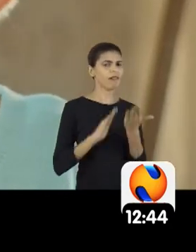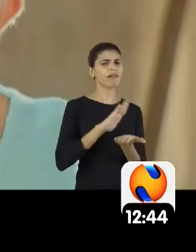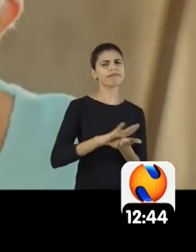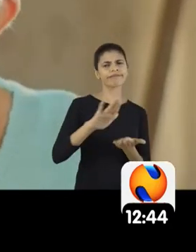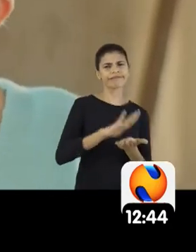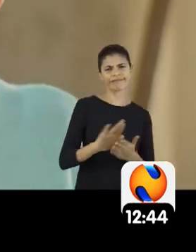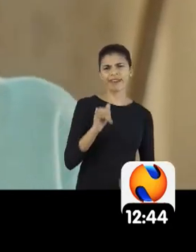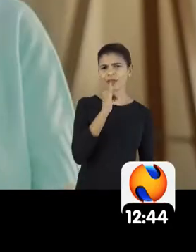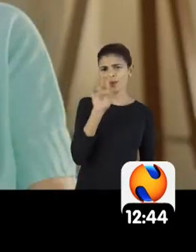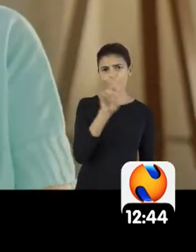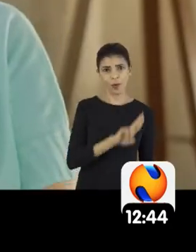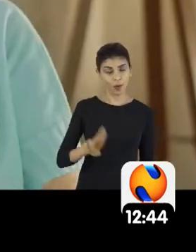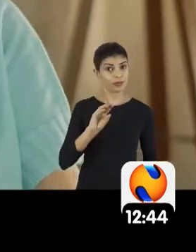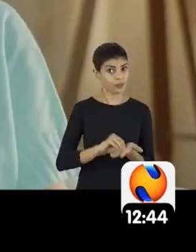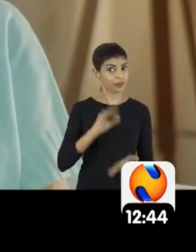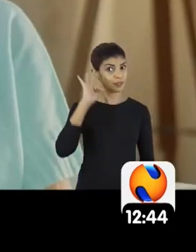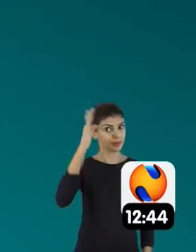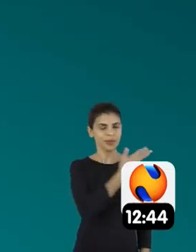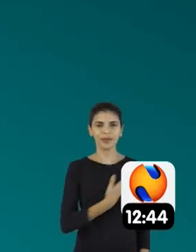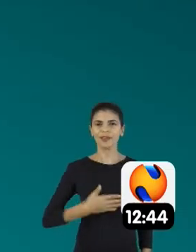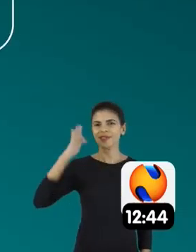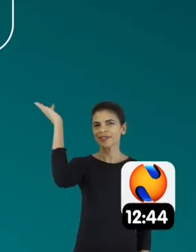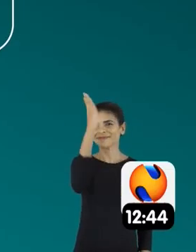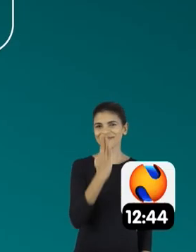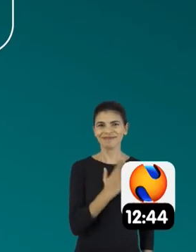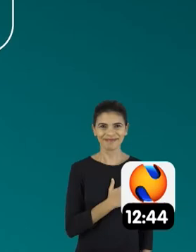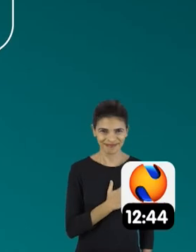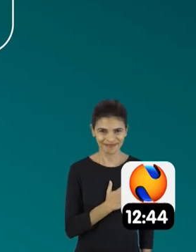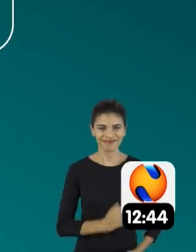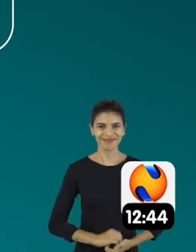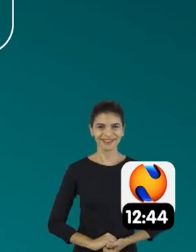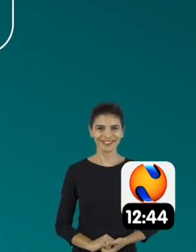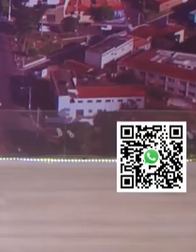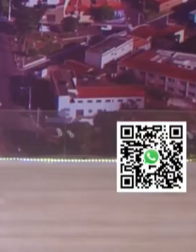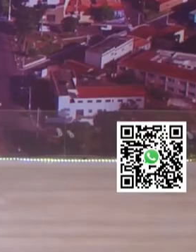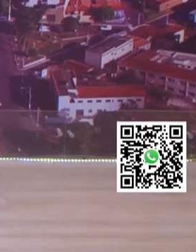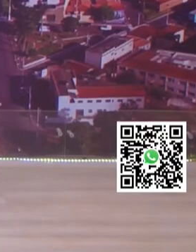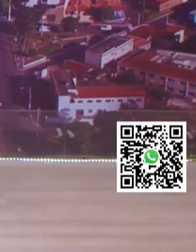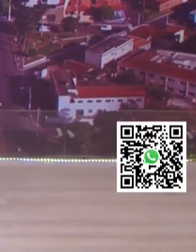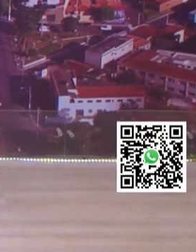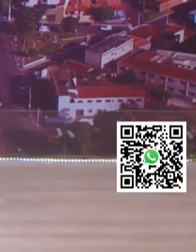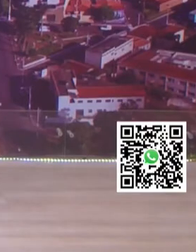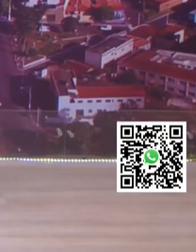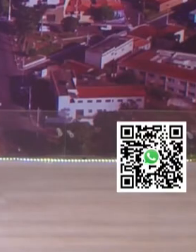Se desperdiçar, vai faltar. Governo Federal. Pátria amada, Brasil.